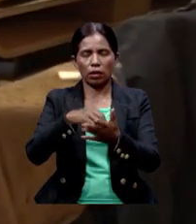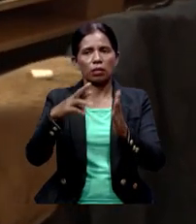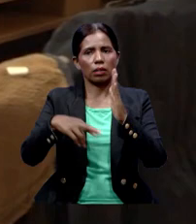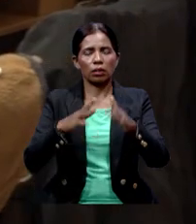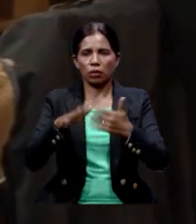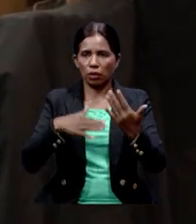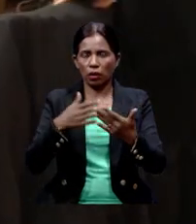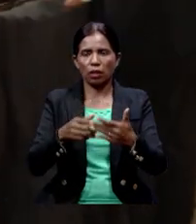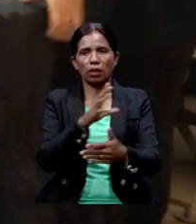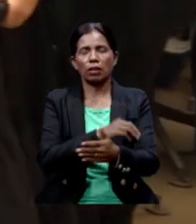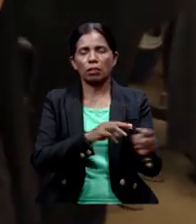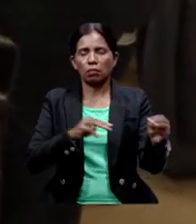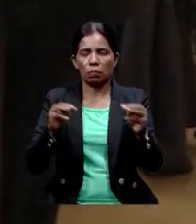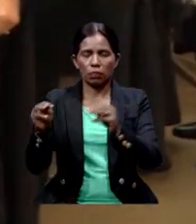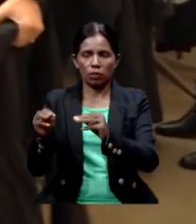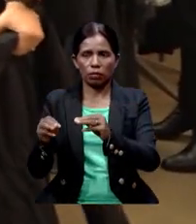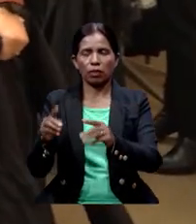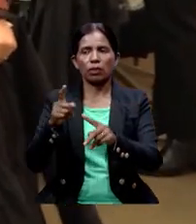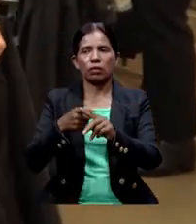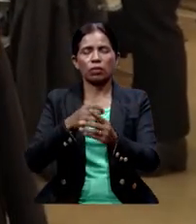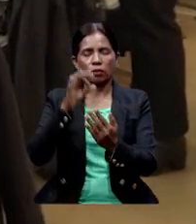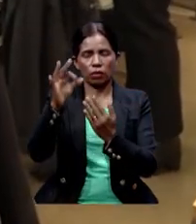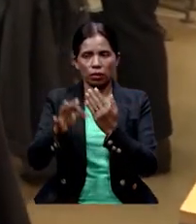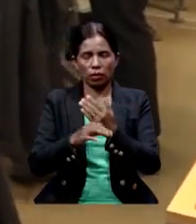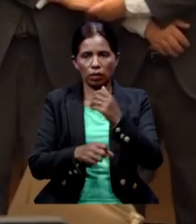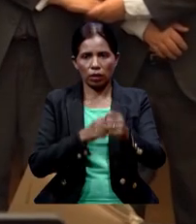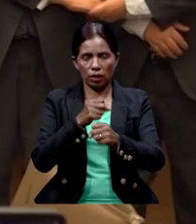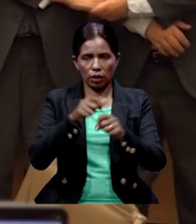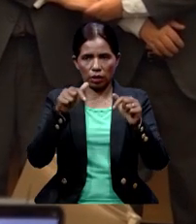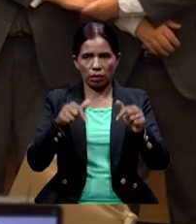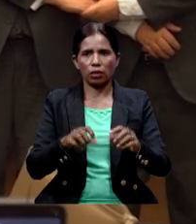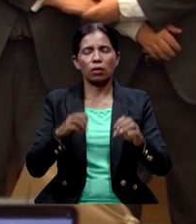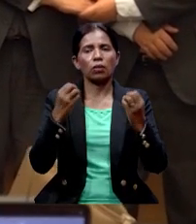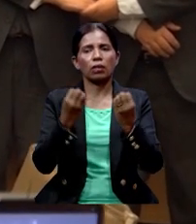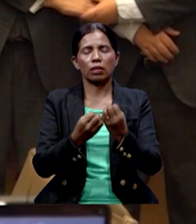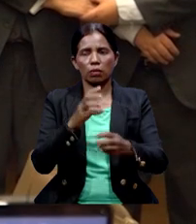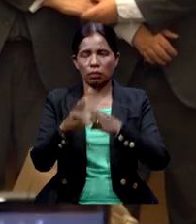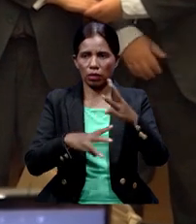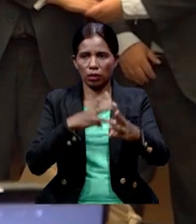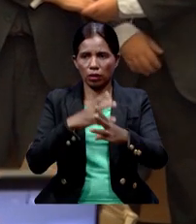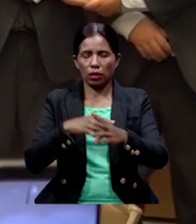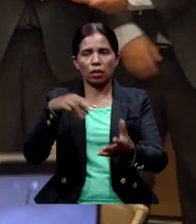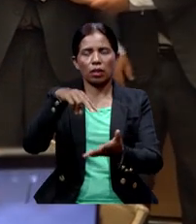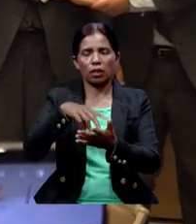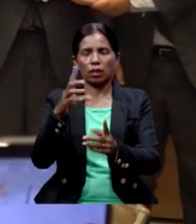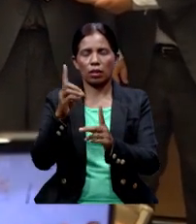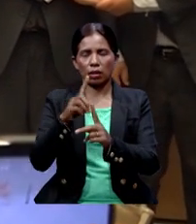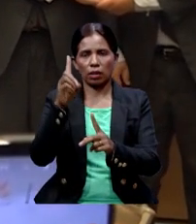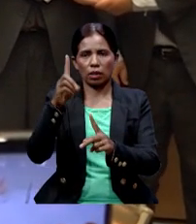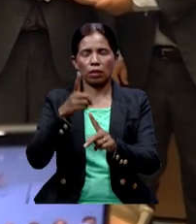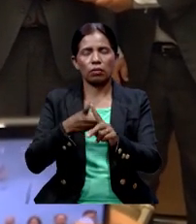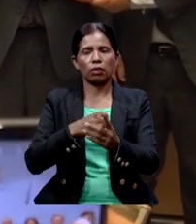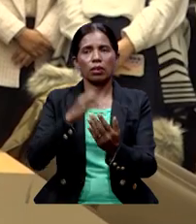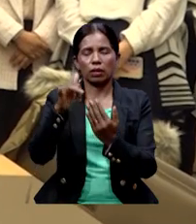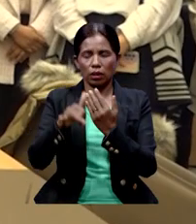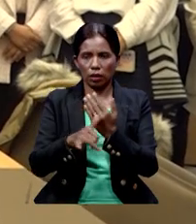roto, não é a dia fala, mas a Fula em fevereiro tinha nem. A Organização Mundial do Comércio estabelece e a Loron Ida Fulan